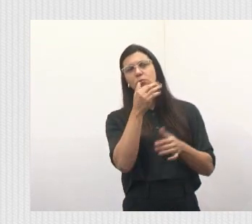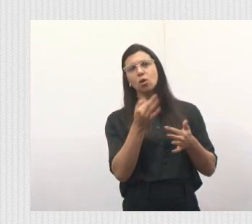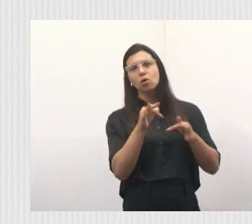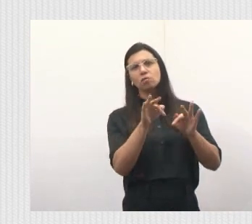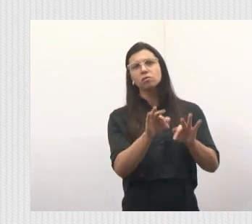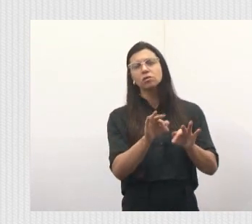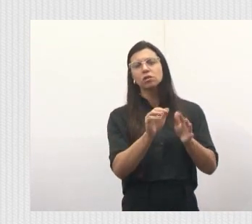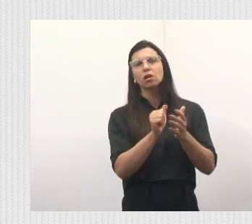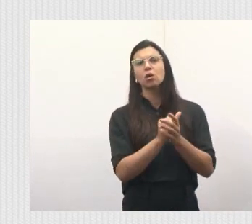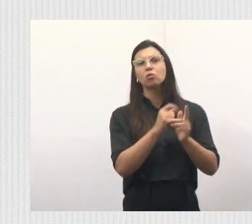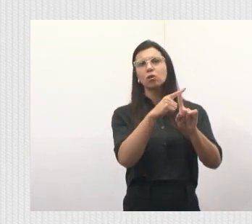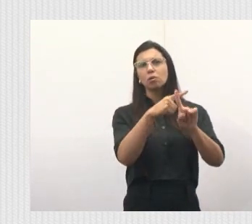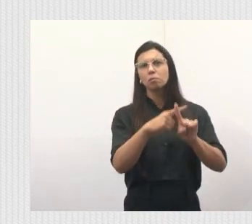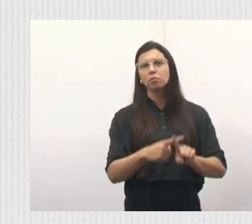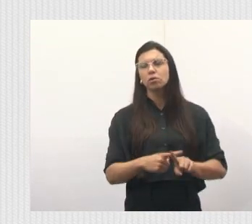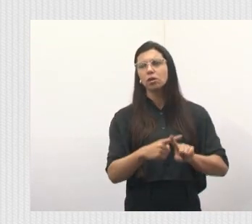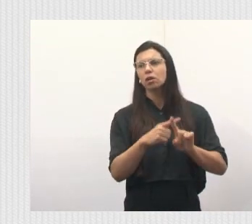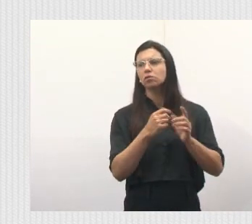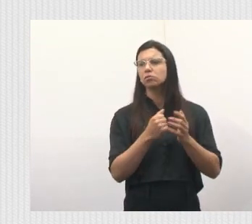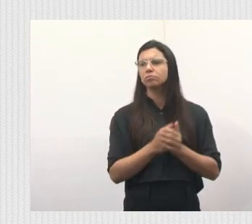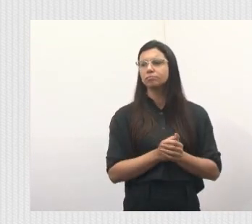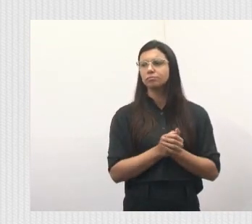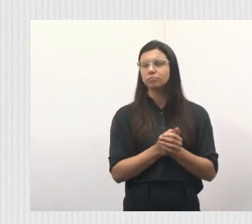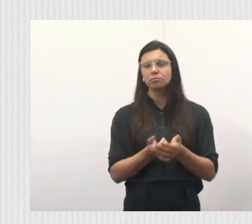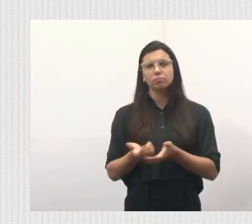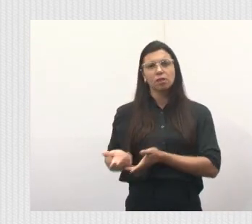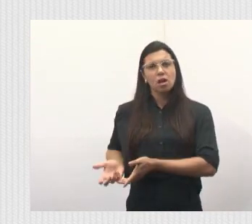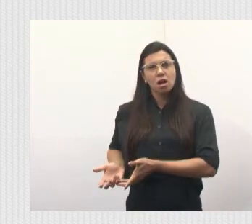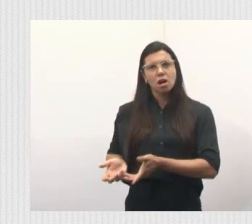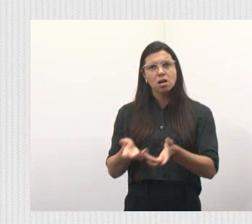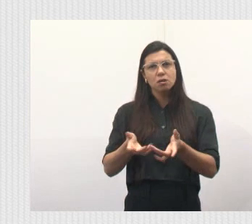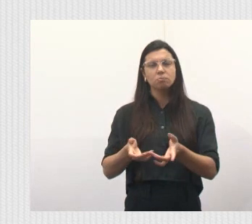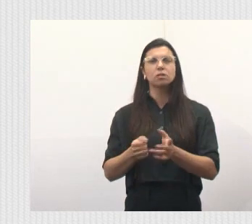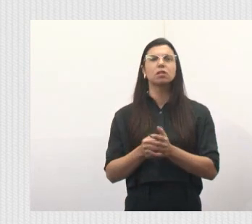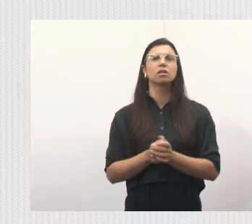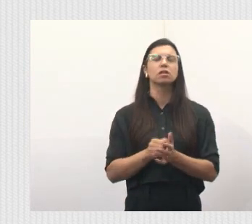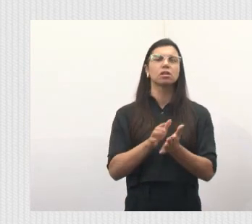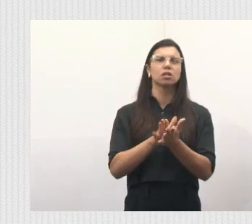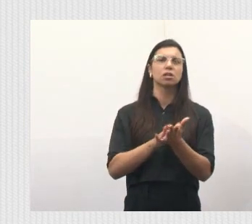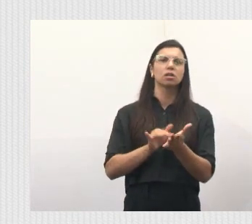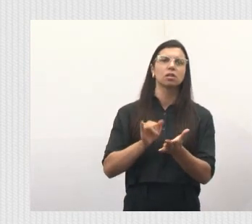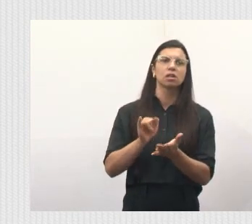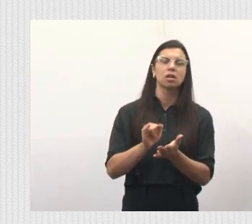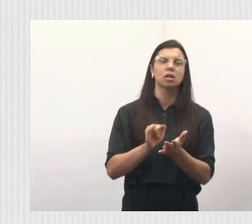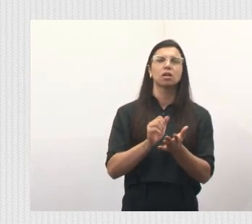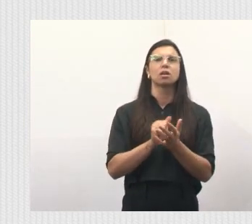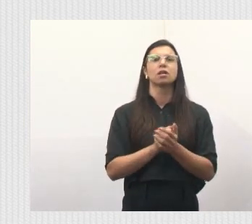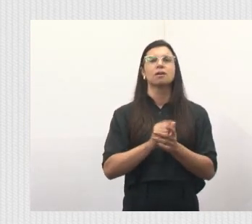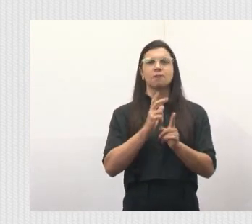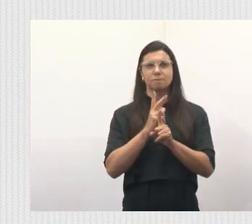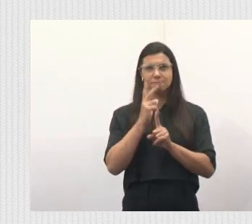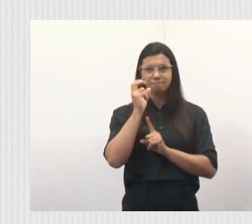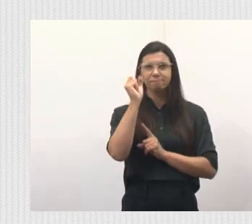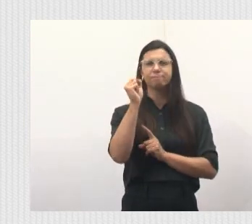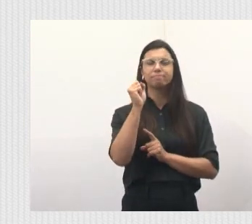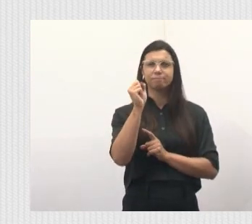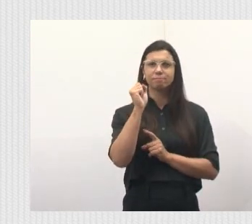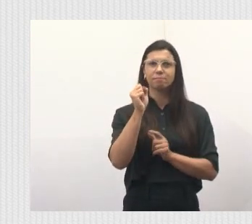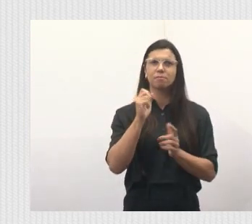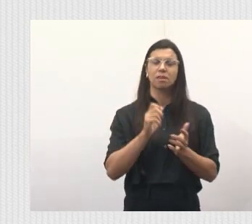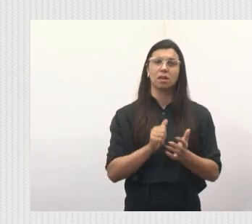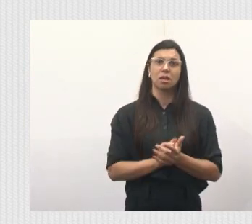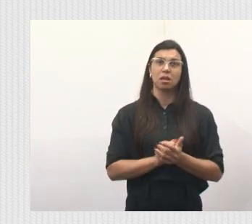Paulista Adulto de Rugby. Aliás, a semifinal, onde o Jacareí ganhou de São José dos Campos. Né,